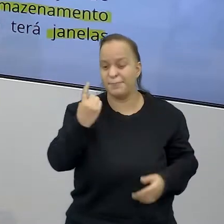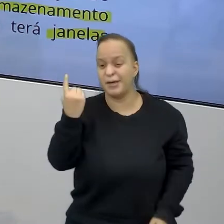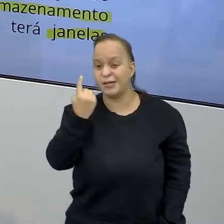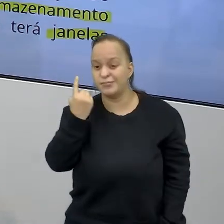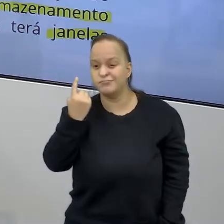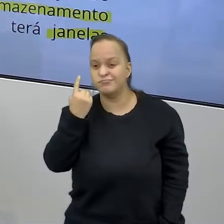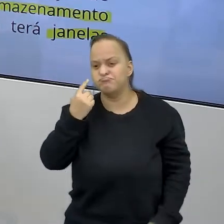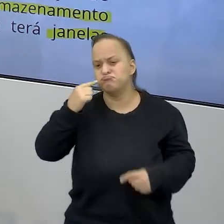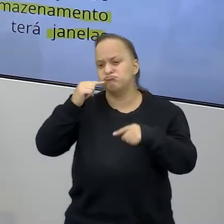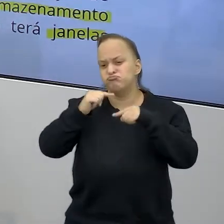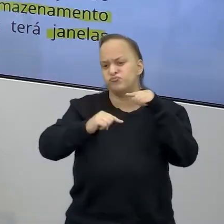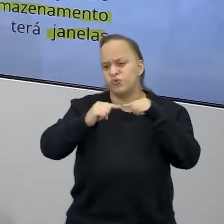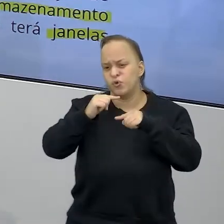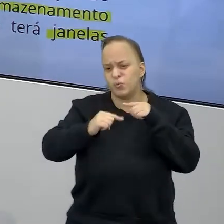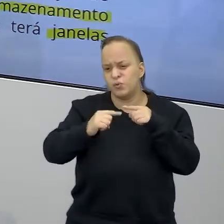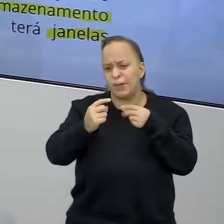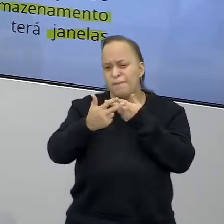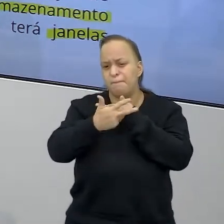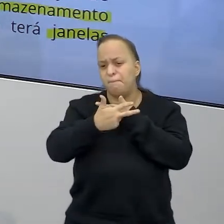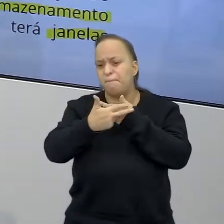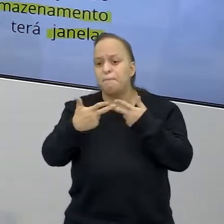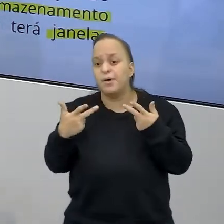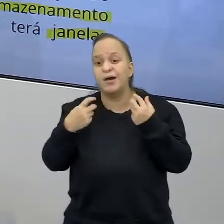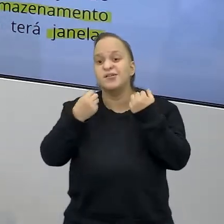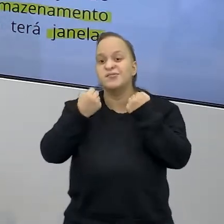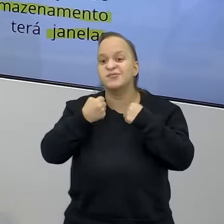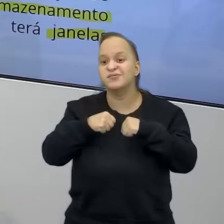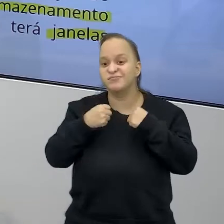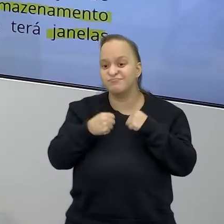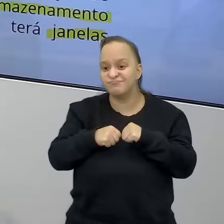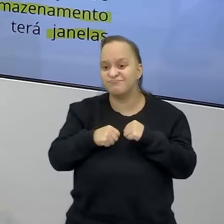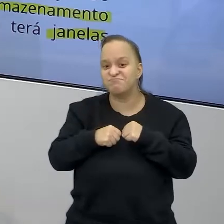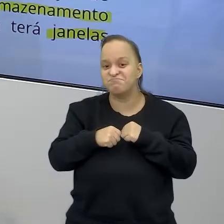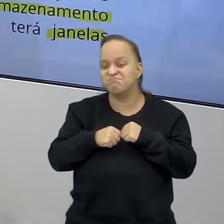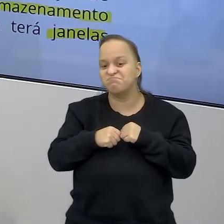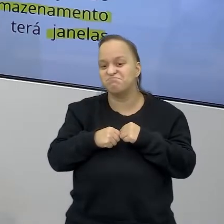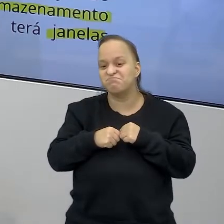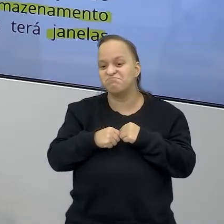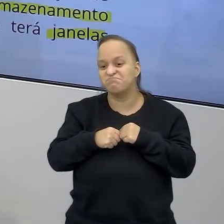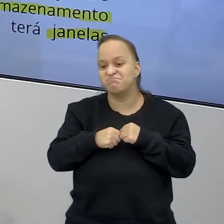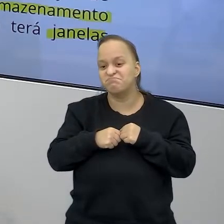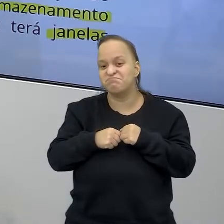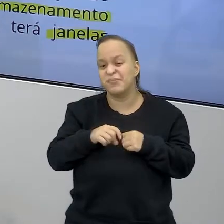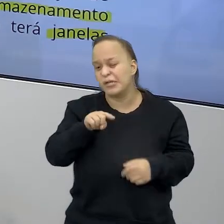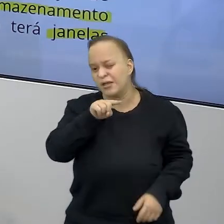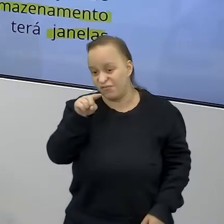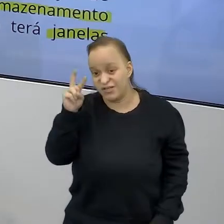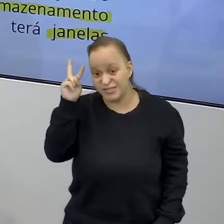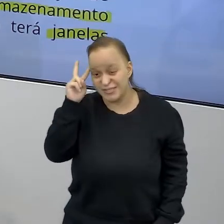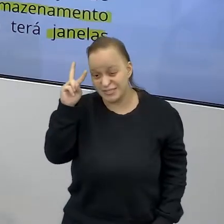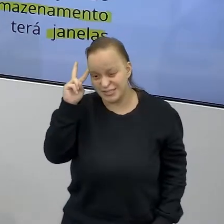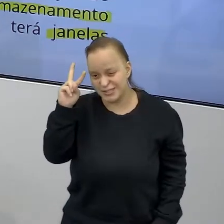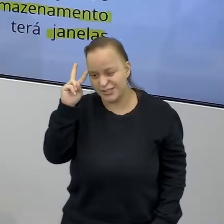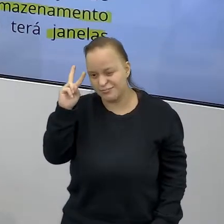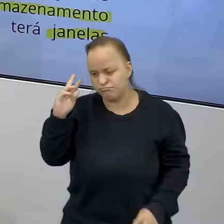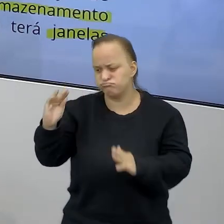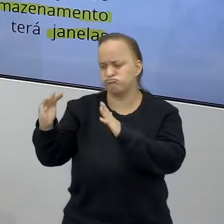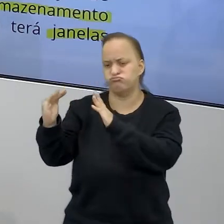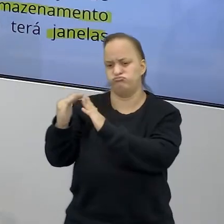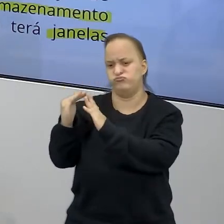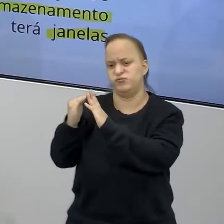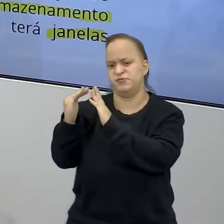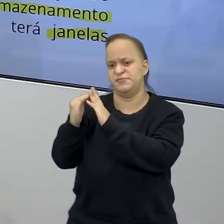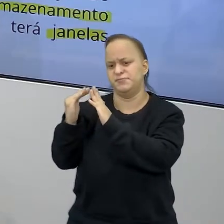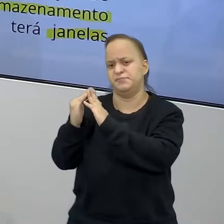Os produtos, os materiais. Então, vocês devem ter visto, não sei se vocês lembram, vocês viram a casa